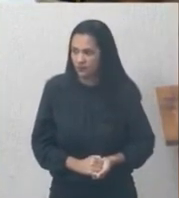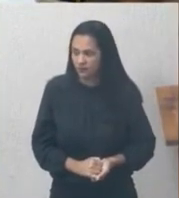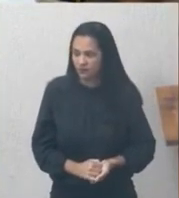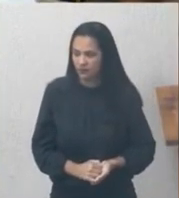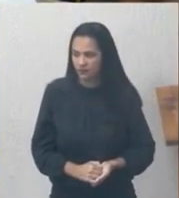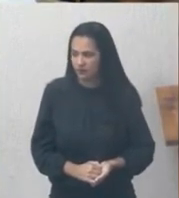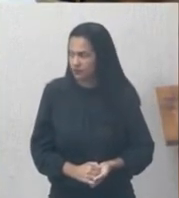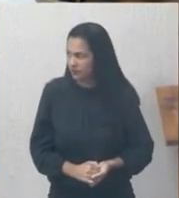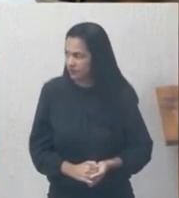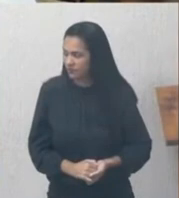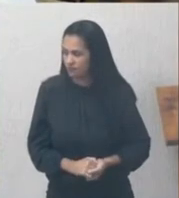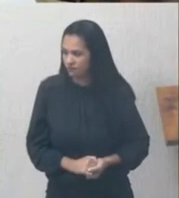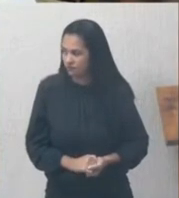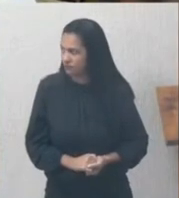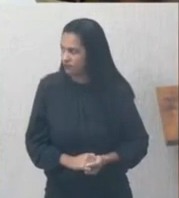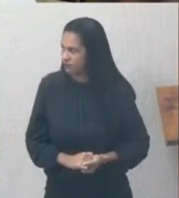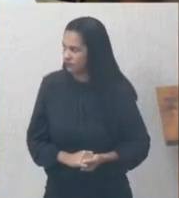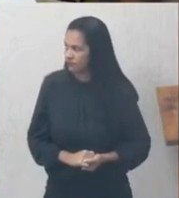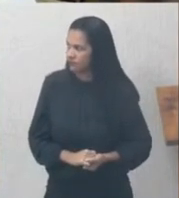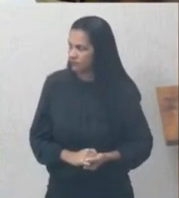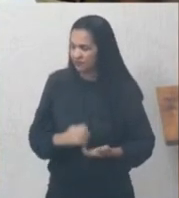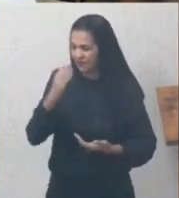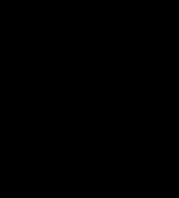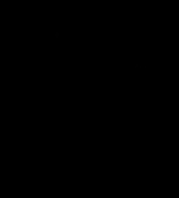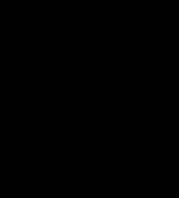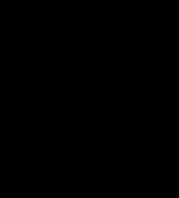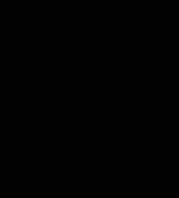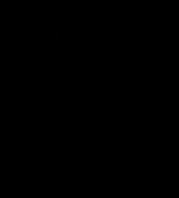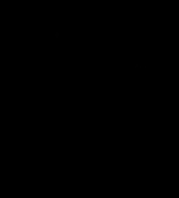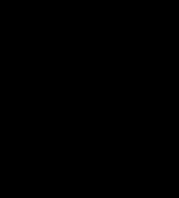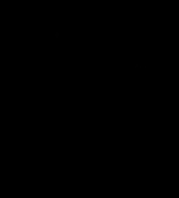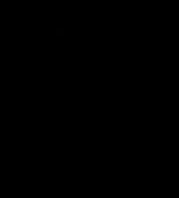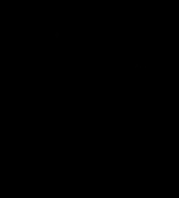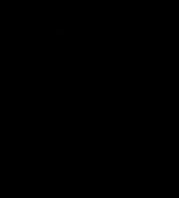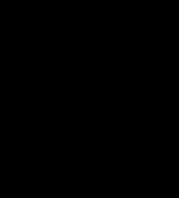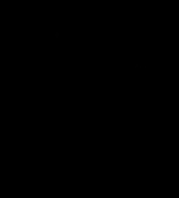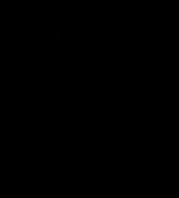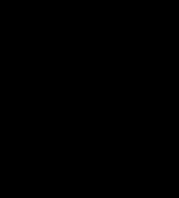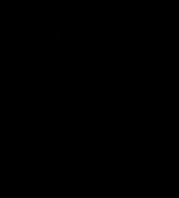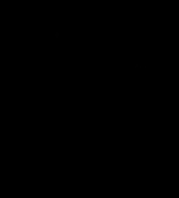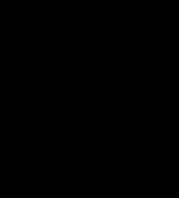vocês agradeço a palavra do colega de Campinhas detetive Milton Silveira